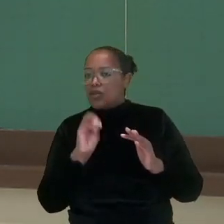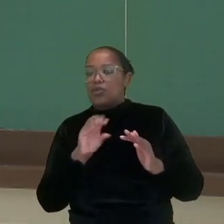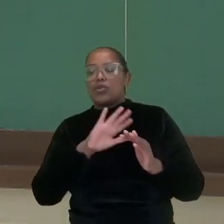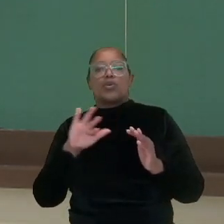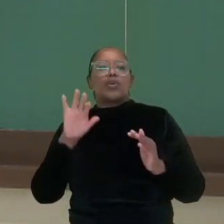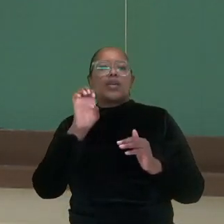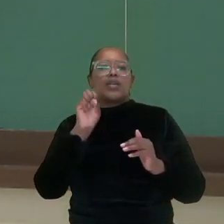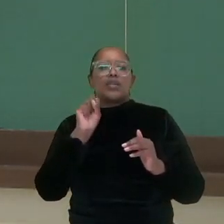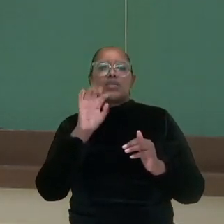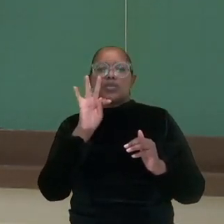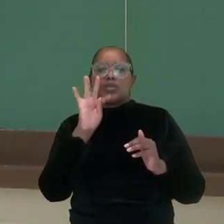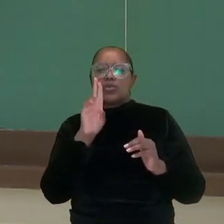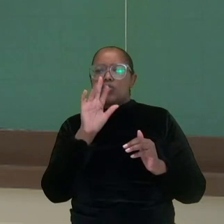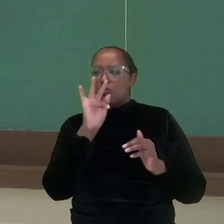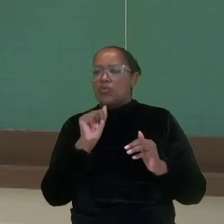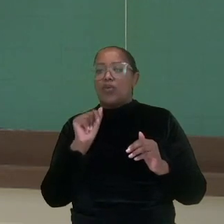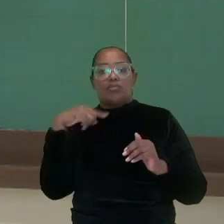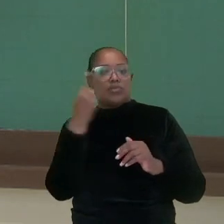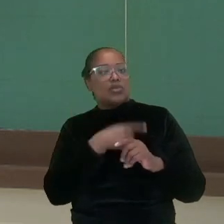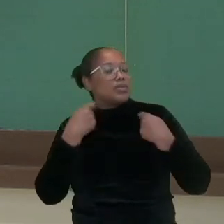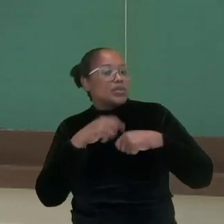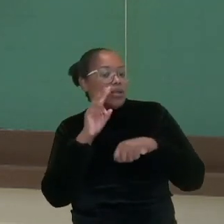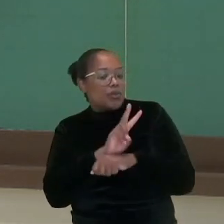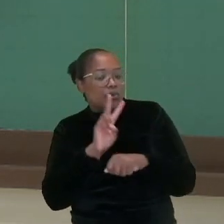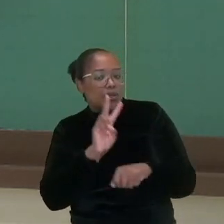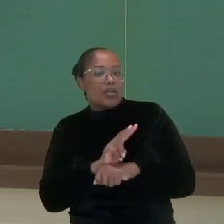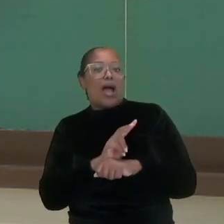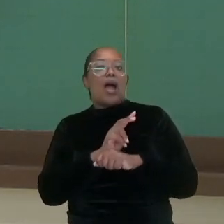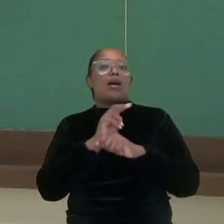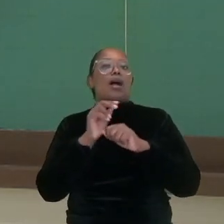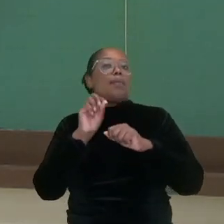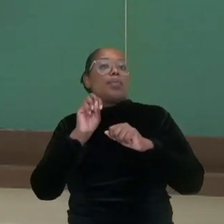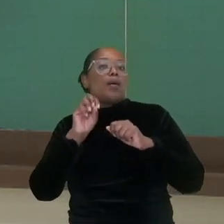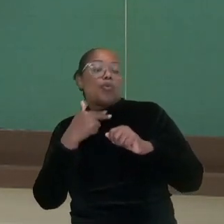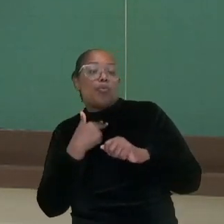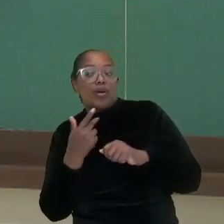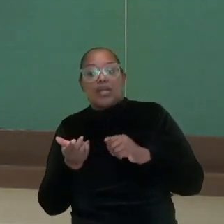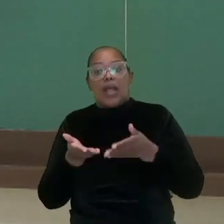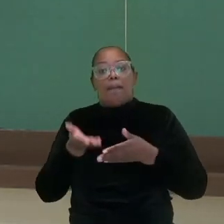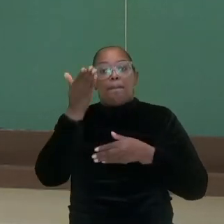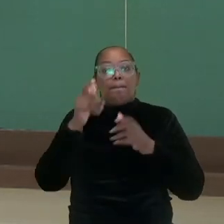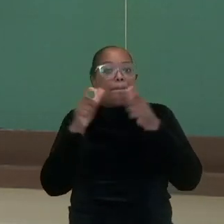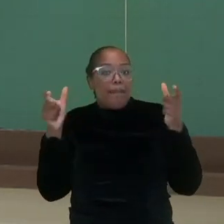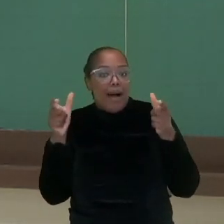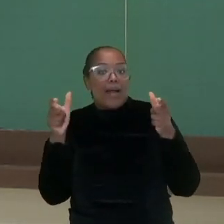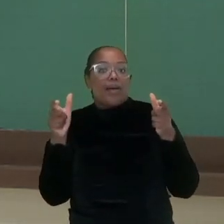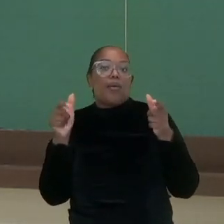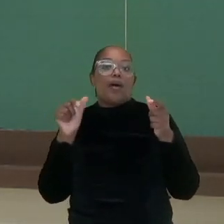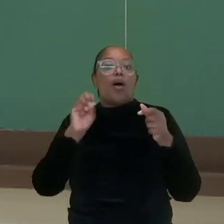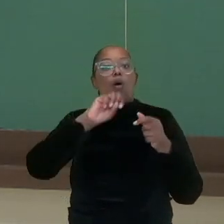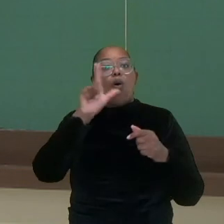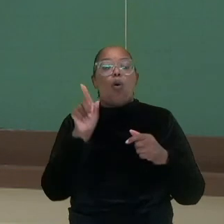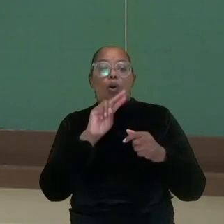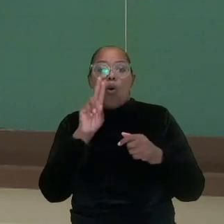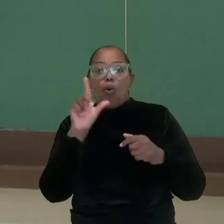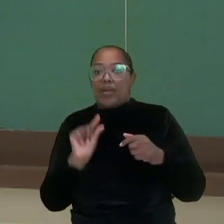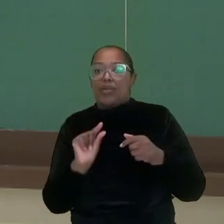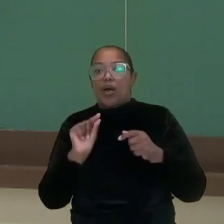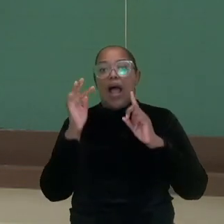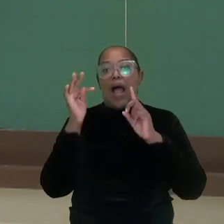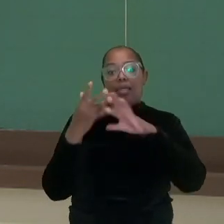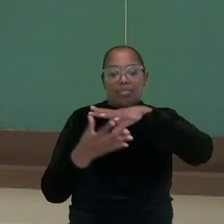retêm o calor e fazem com que o planeta seja aquecido. Então, os gases do efeito estufa retêm esse calor e mantêm a nossa Terra aqui